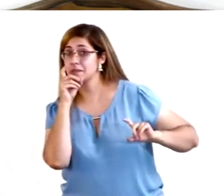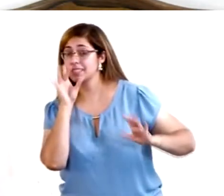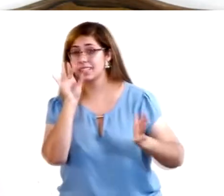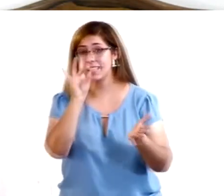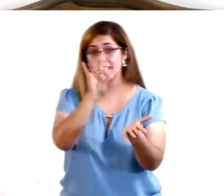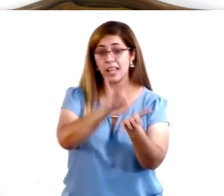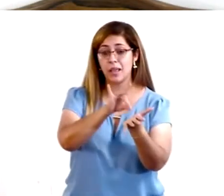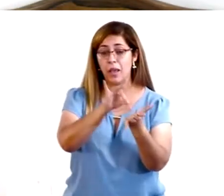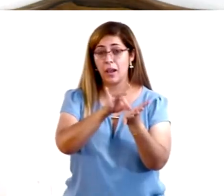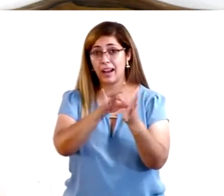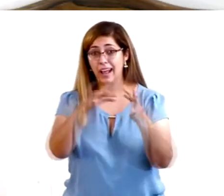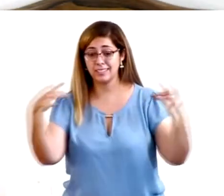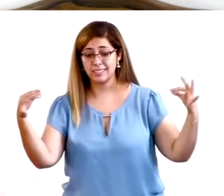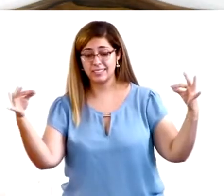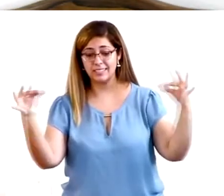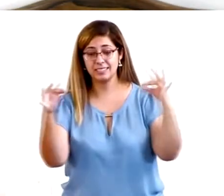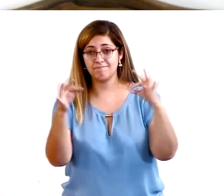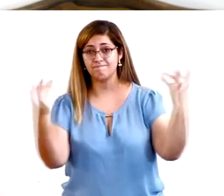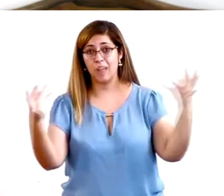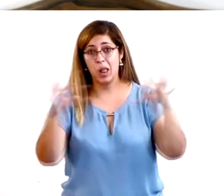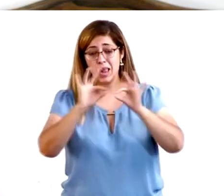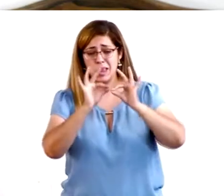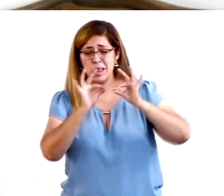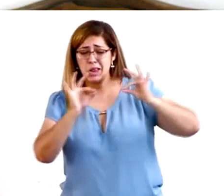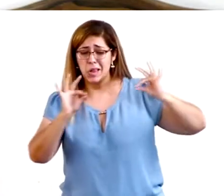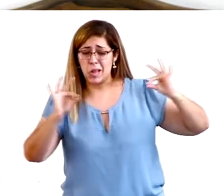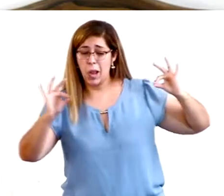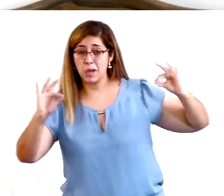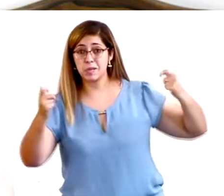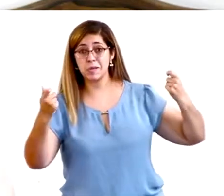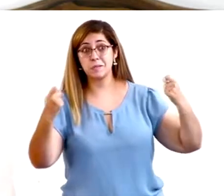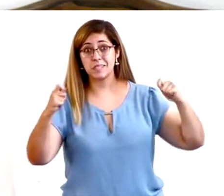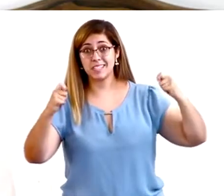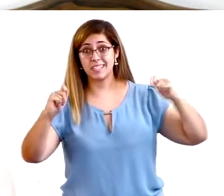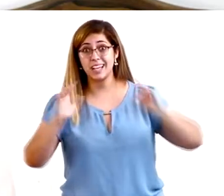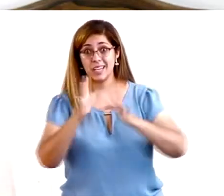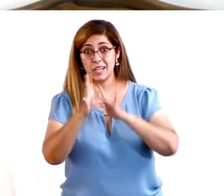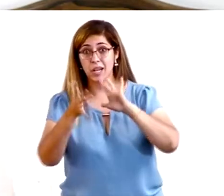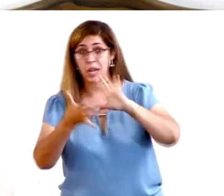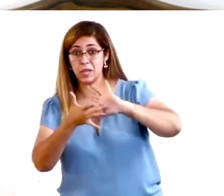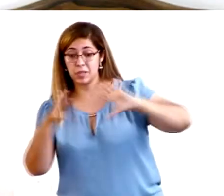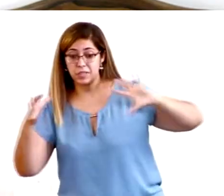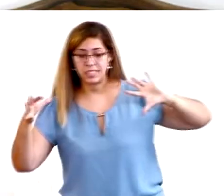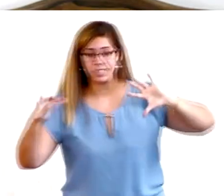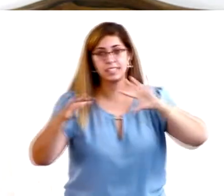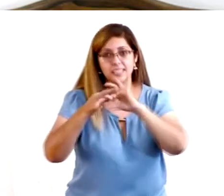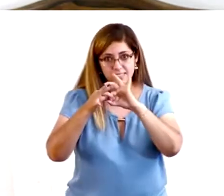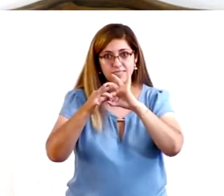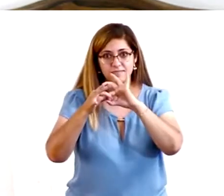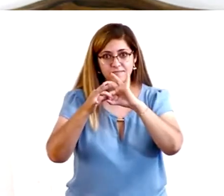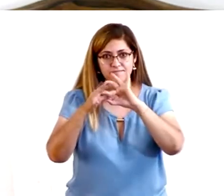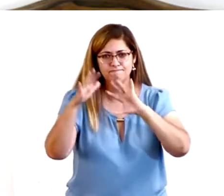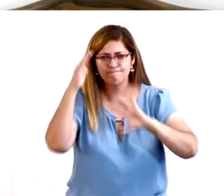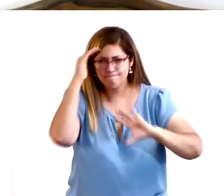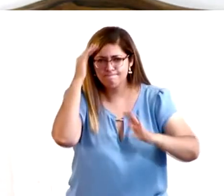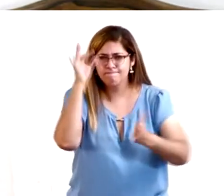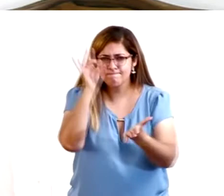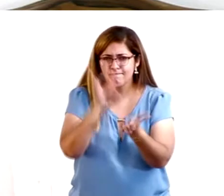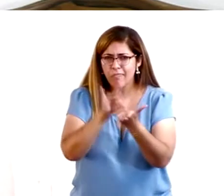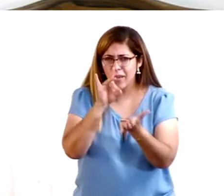abismo intransponível entre Deus e a sua santidade e nós e nossa pecaminosidade, mas